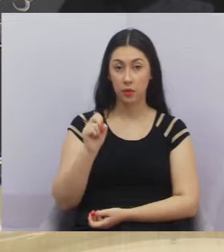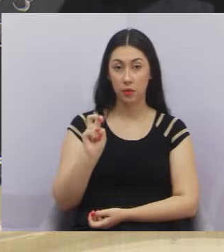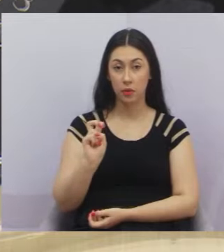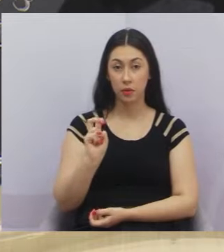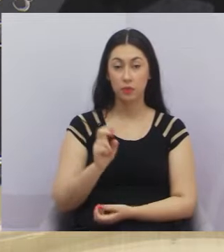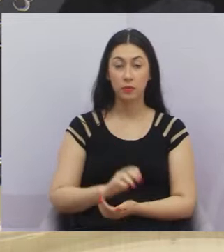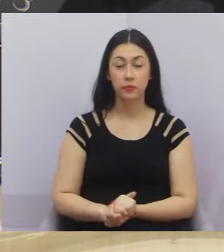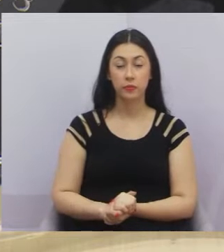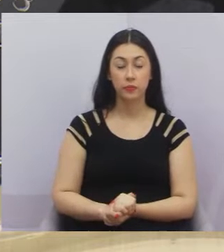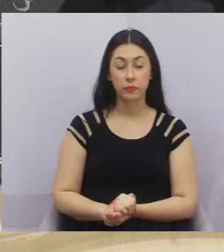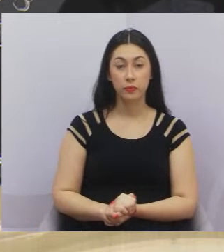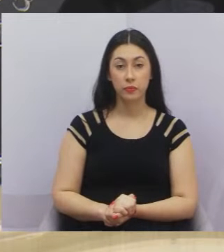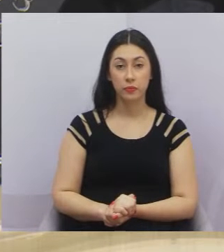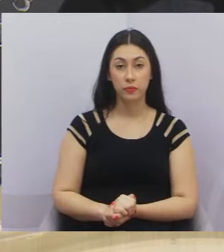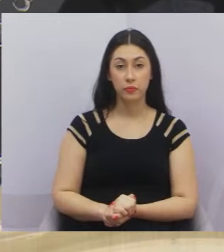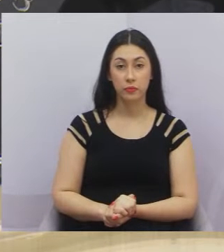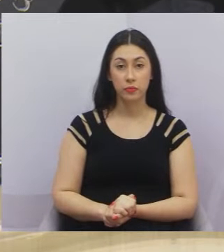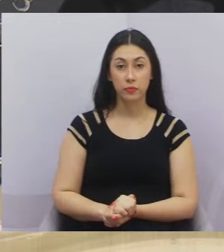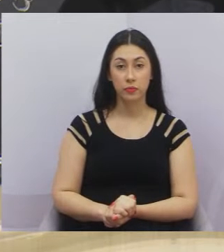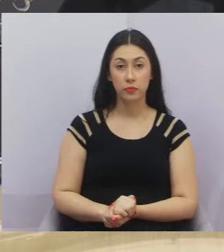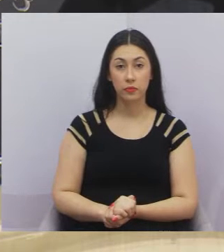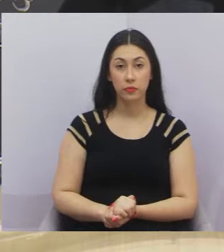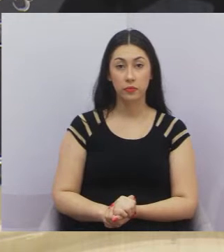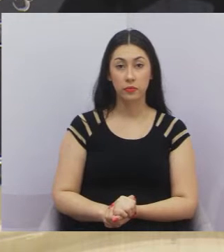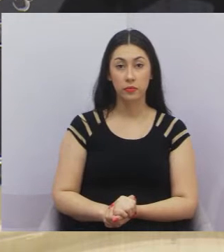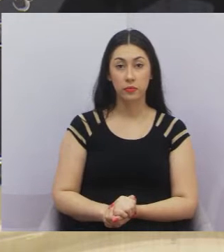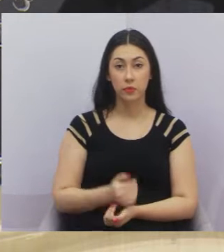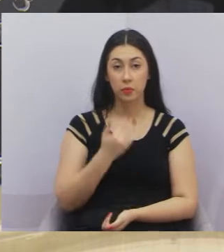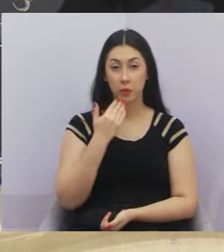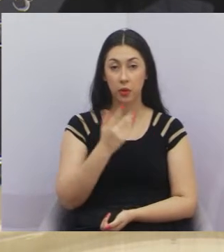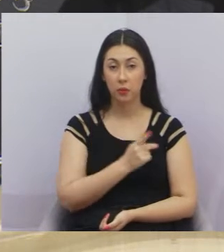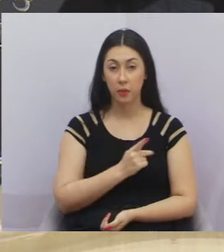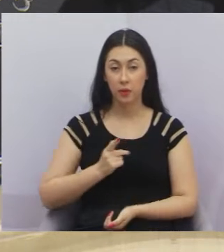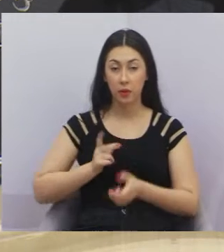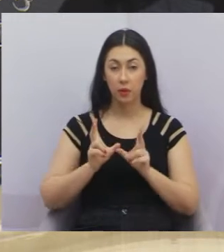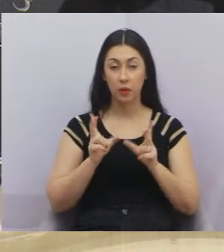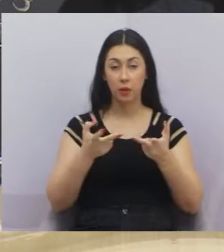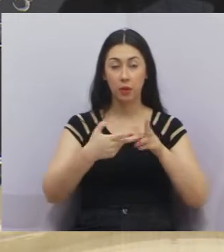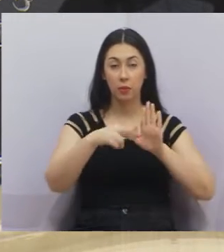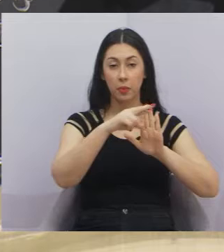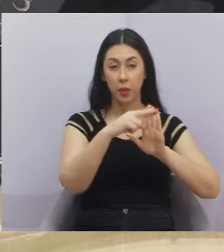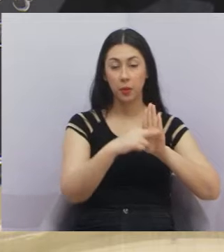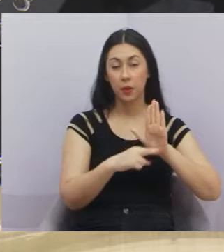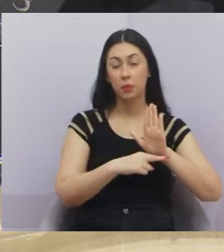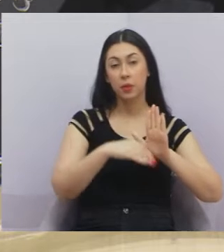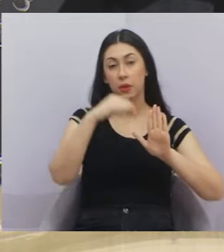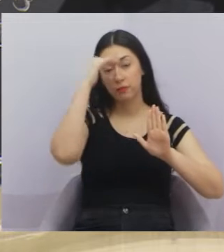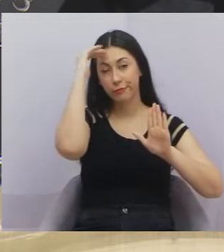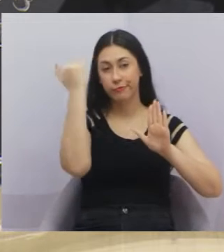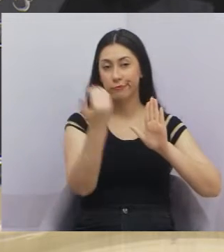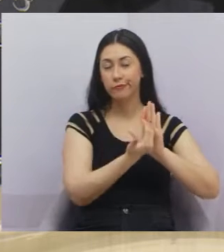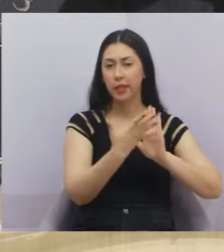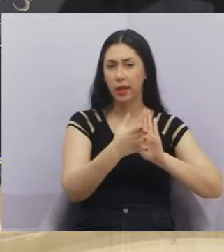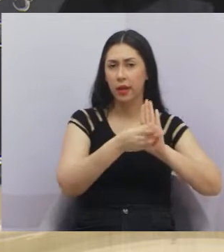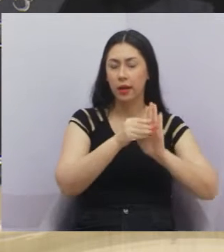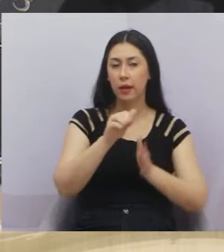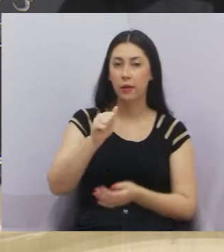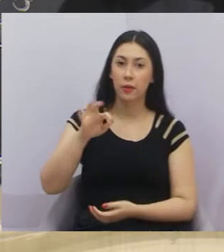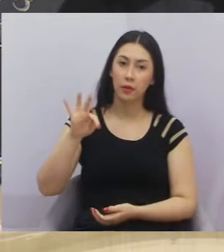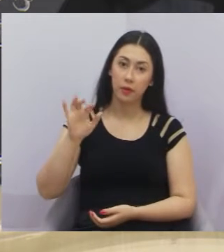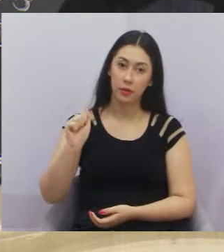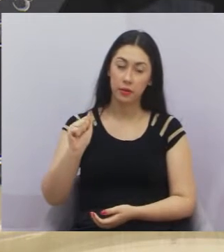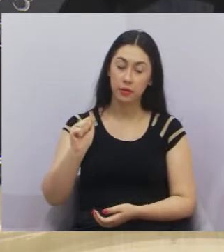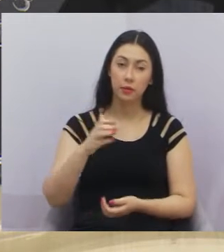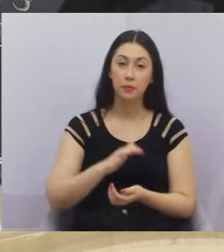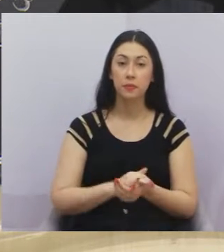485/2021. Requeremos, cumpridas as formalidades regimentais, seja constatado na ata dos trabalhos desta sessão